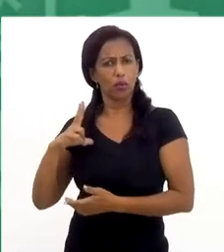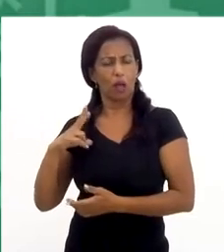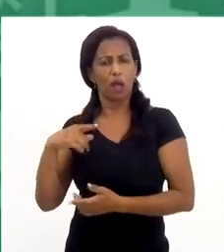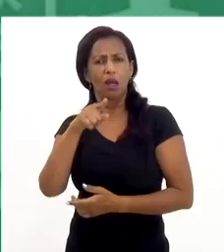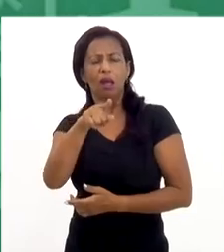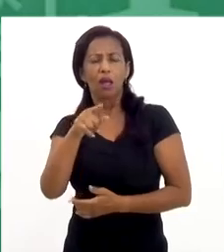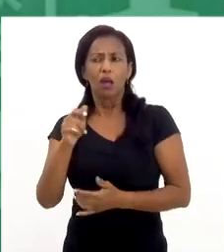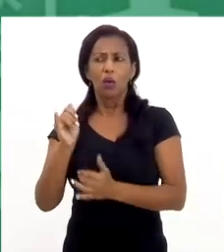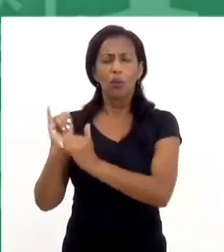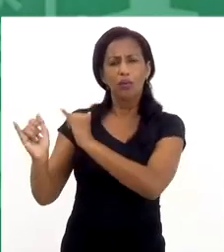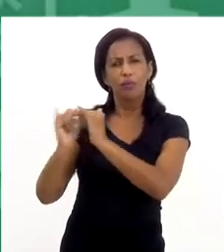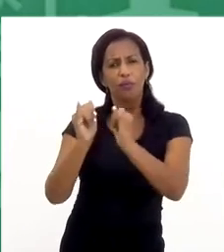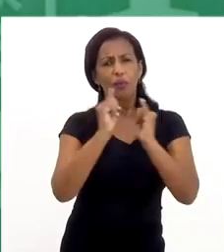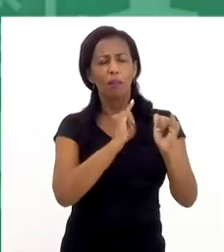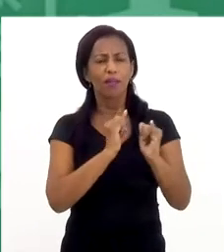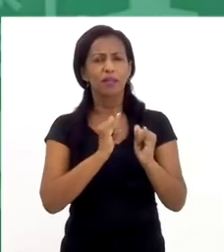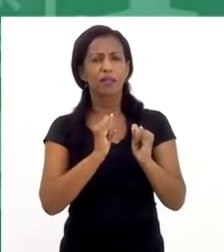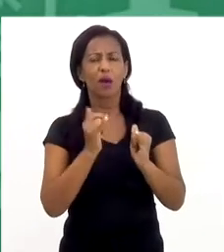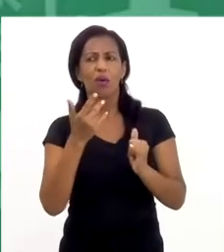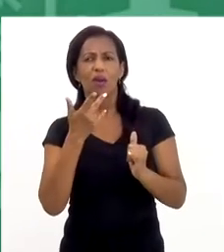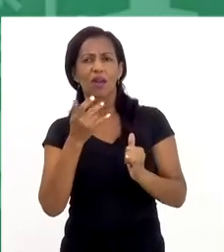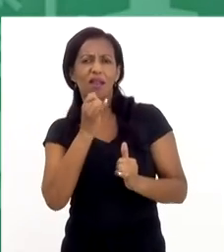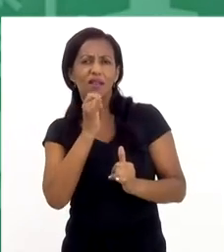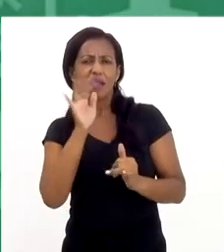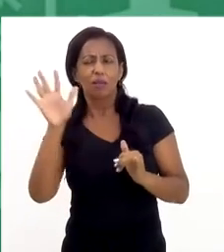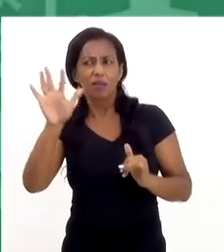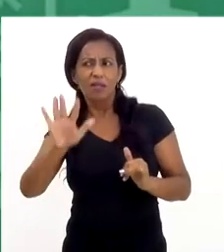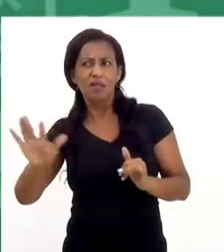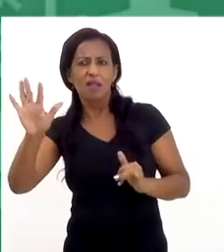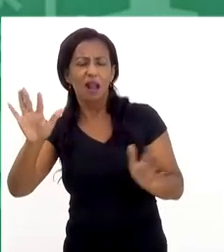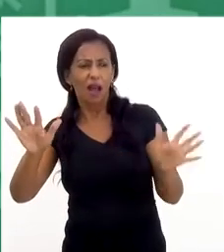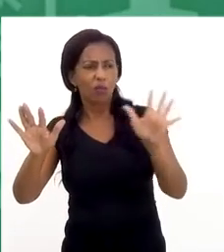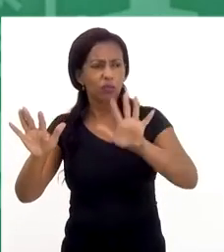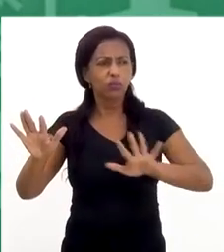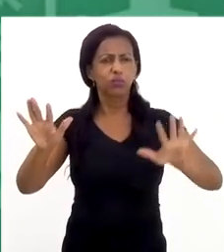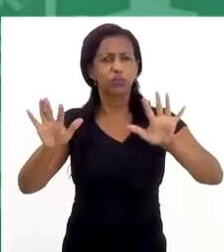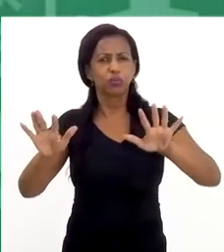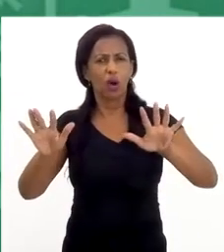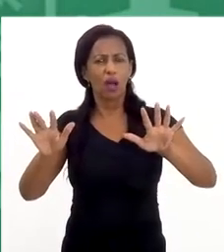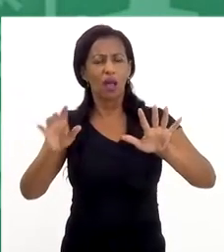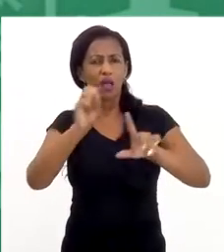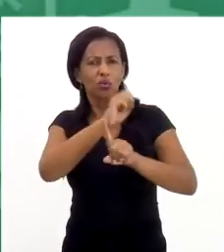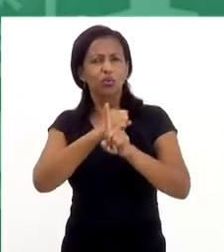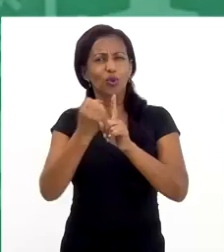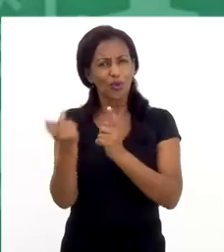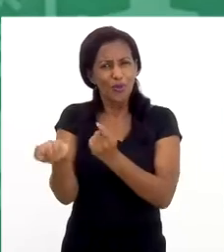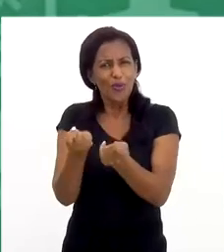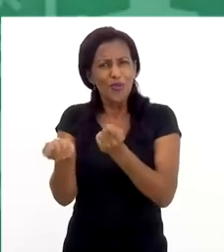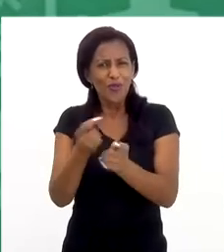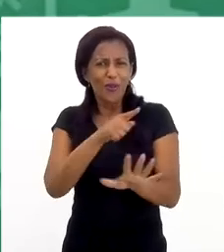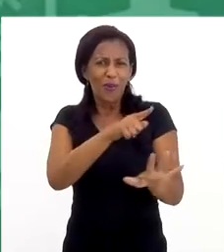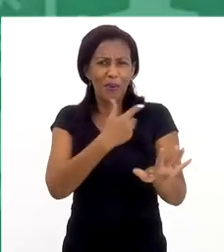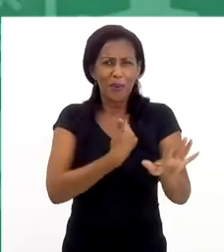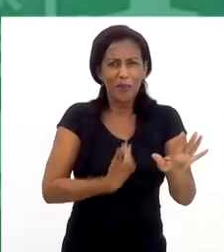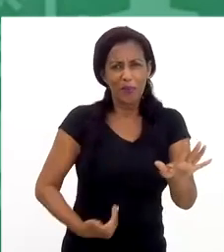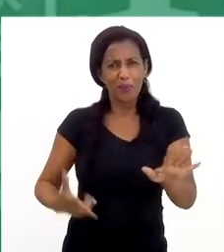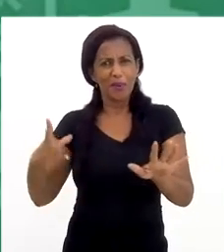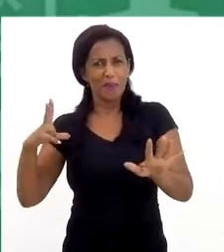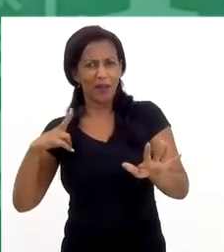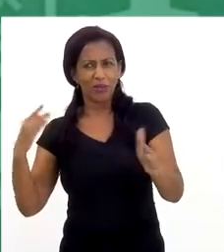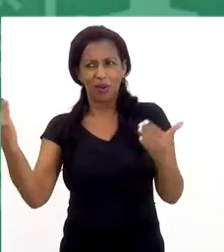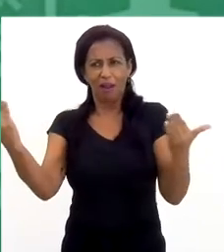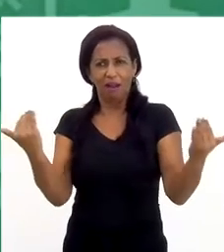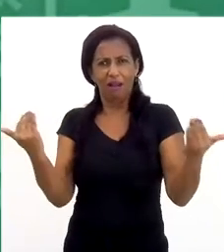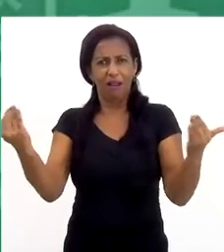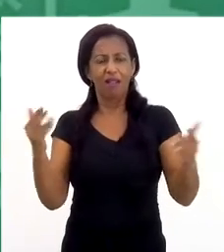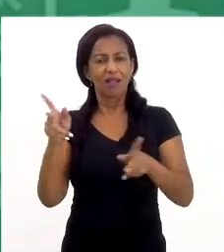que vocês podem você pode ressaltar é desse cenário né dessa diferença aí socioeconômica vamos virar assim